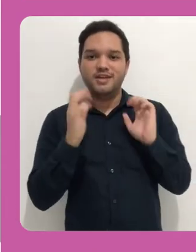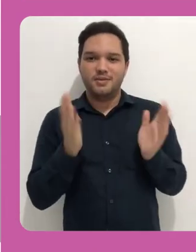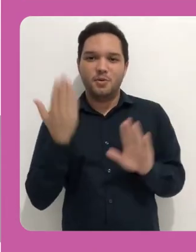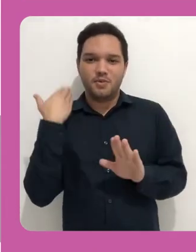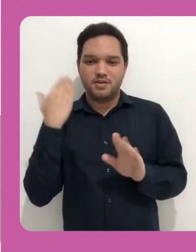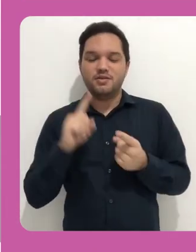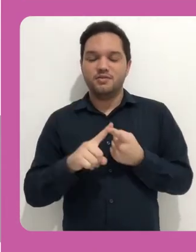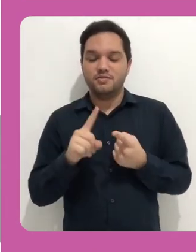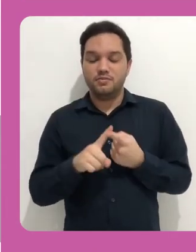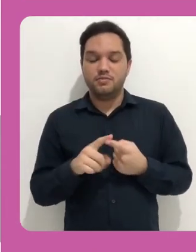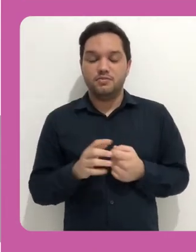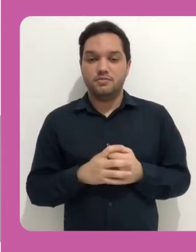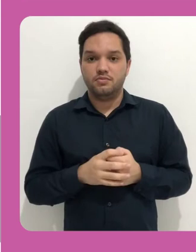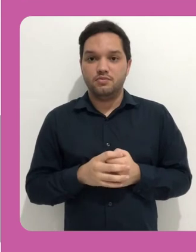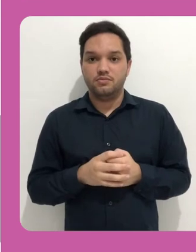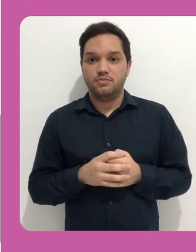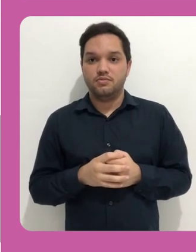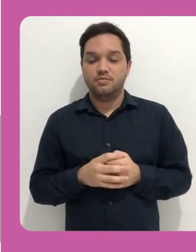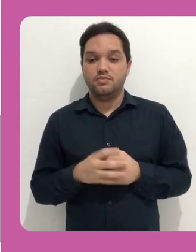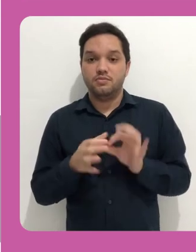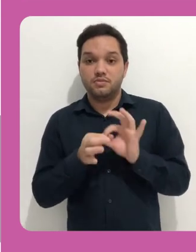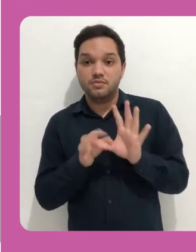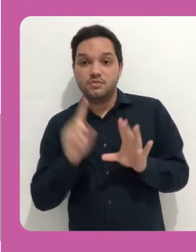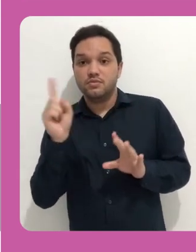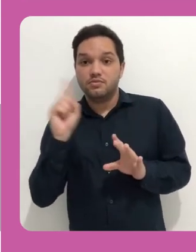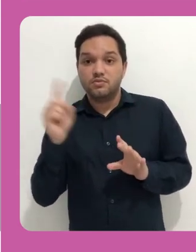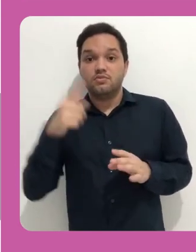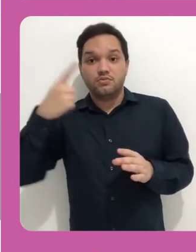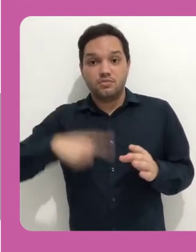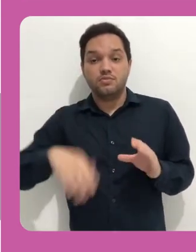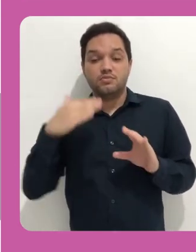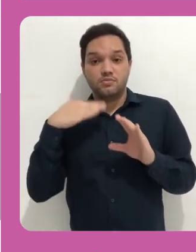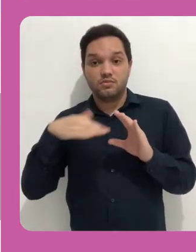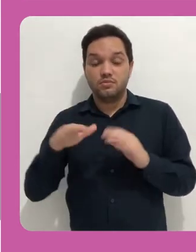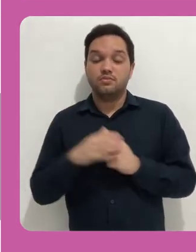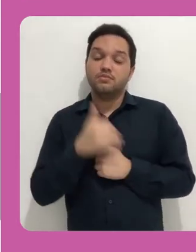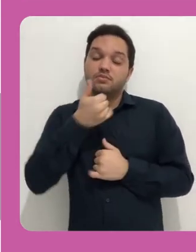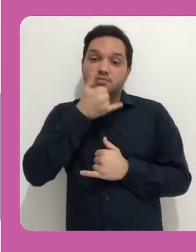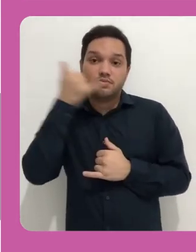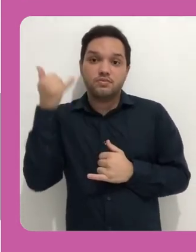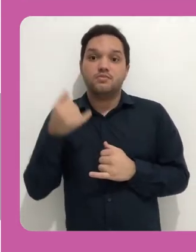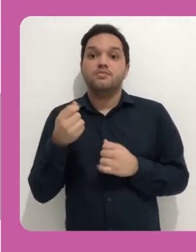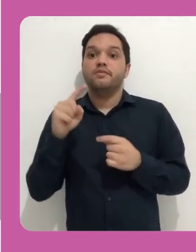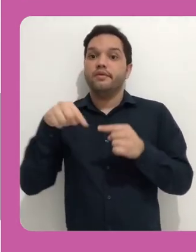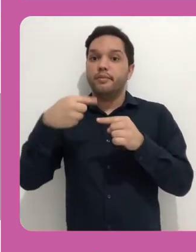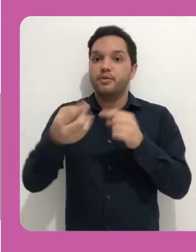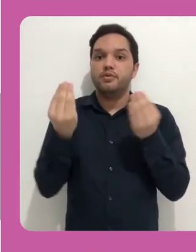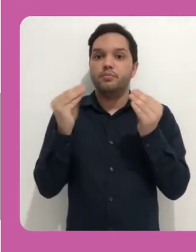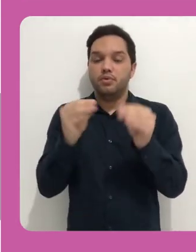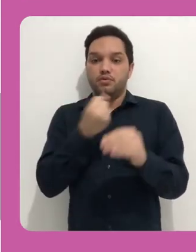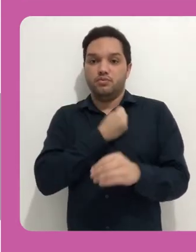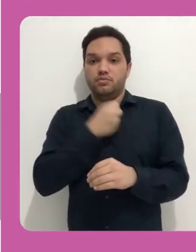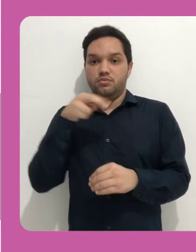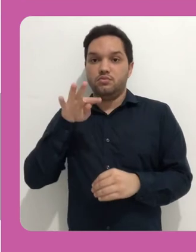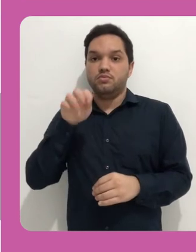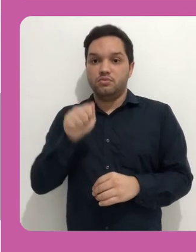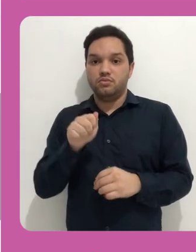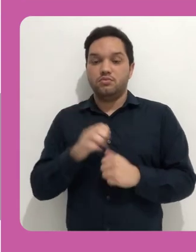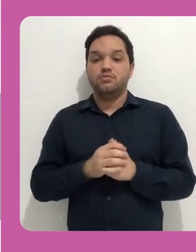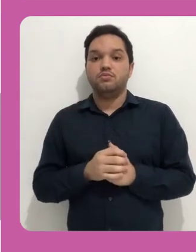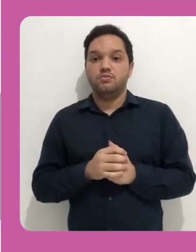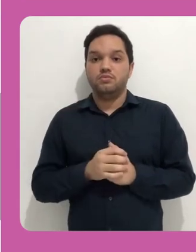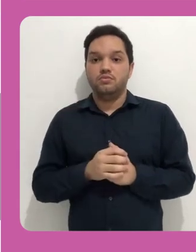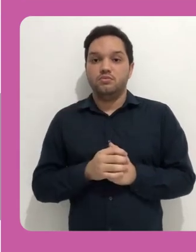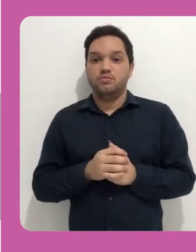alguma. Permito ou não um novo envio, dependendo do que você marcou, e digo lá qual foi a nota. Nesse caso eu marquei nota